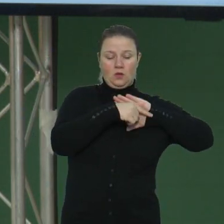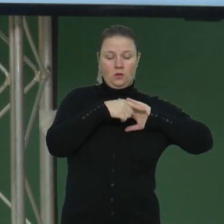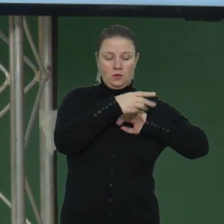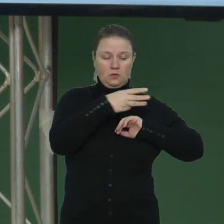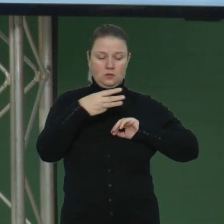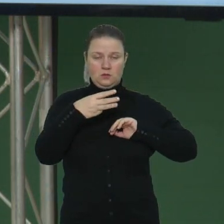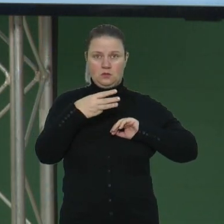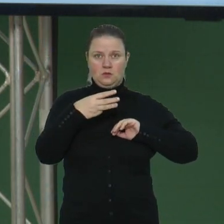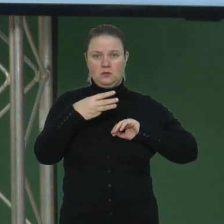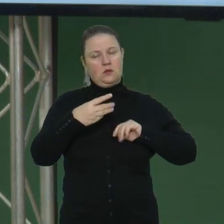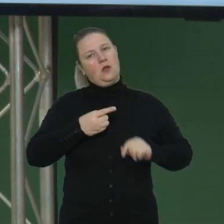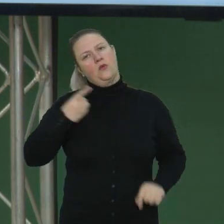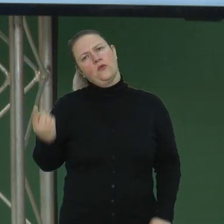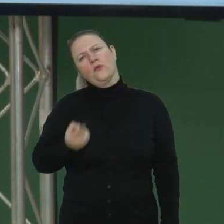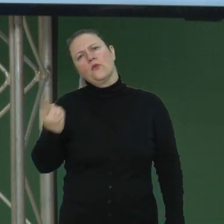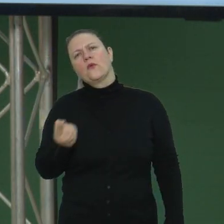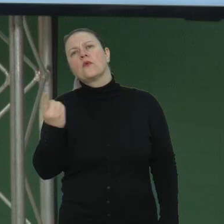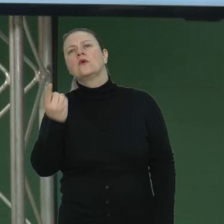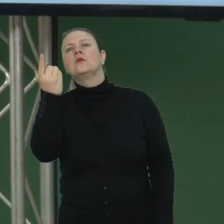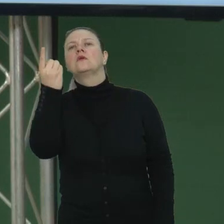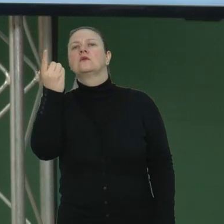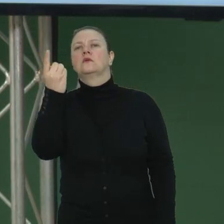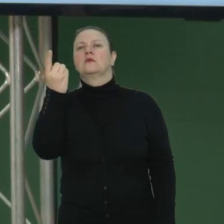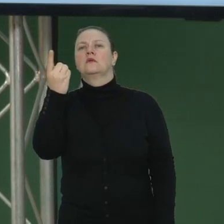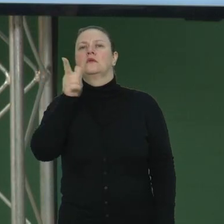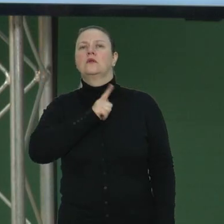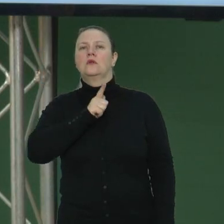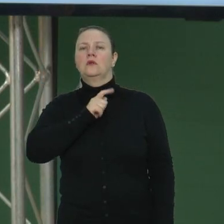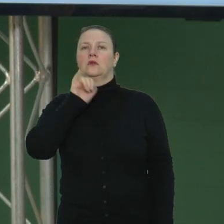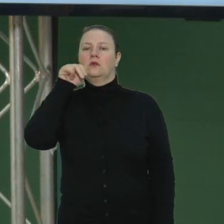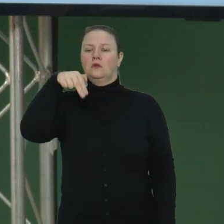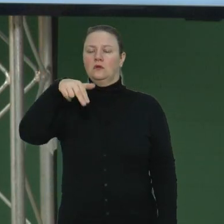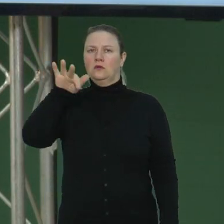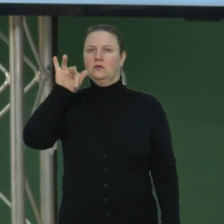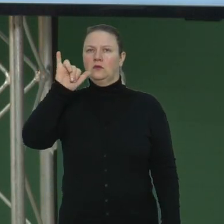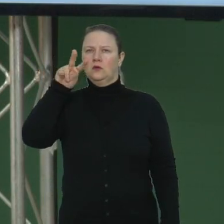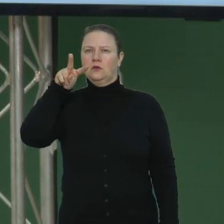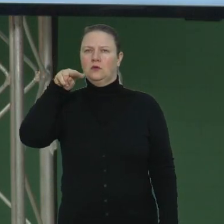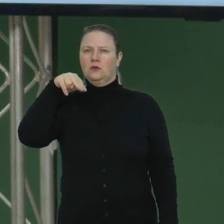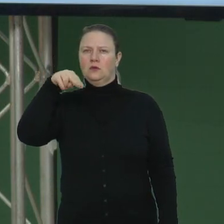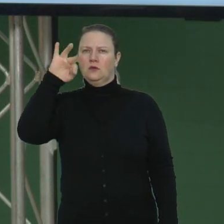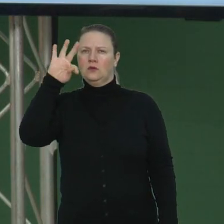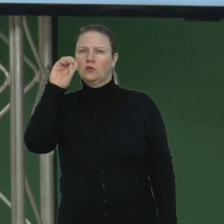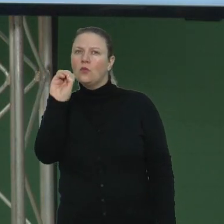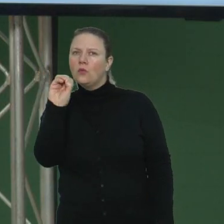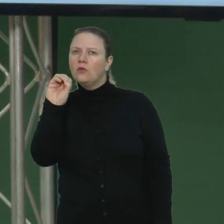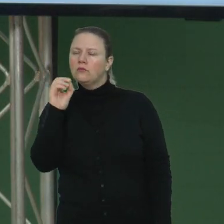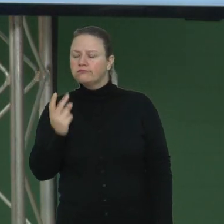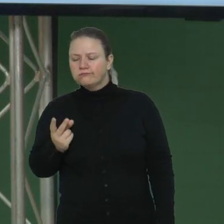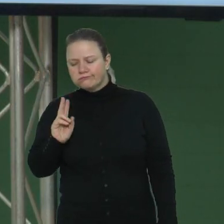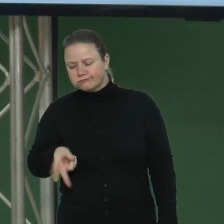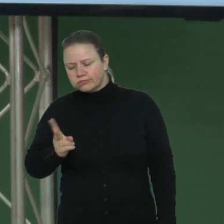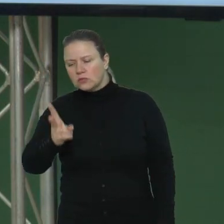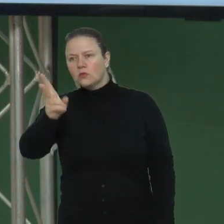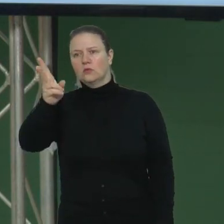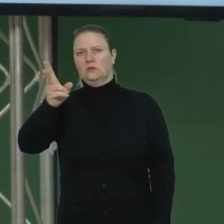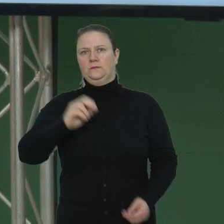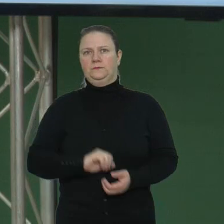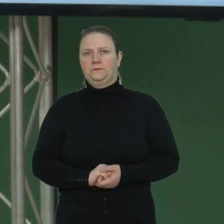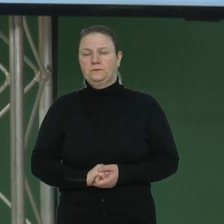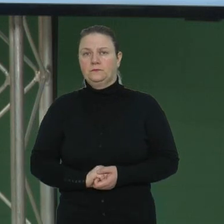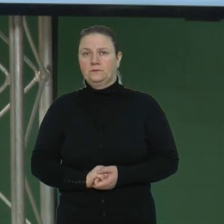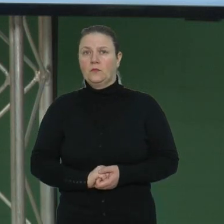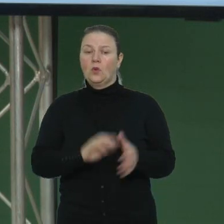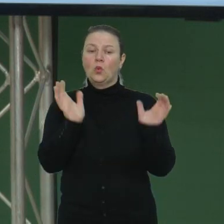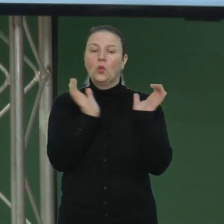e vou até o infinito. Porém, o meu intervalo ele parte do infinito e vai até o menos 3. Por isso que a nossa conjunto de solução aqui,